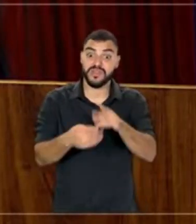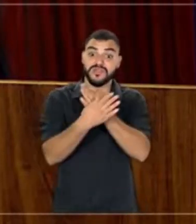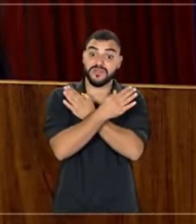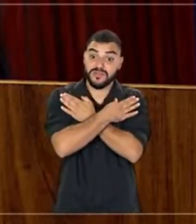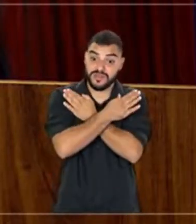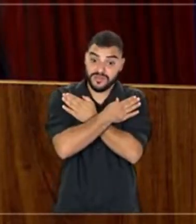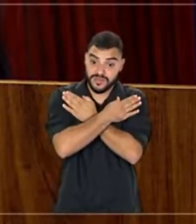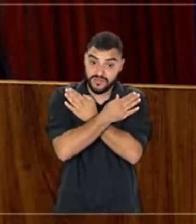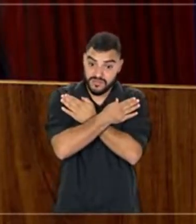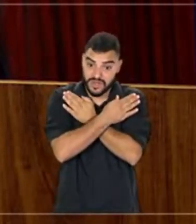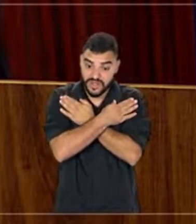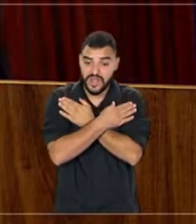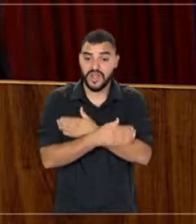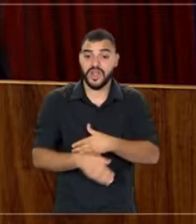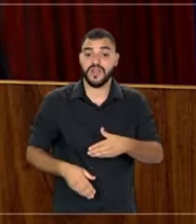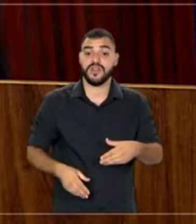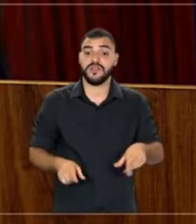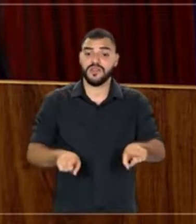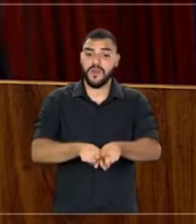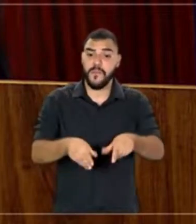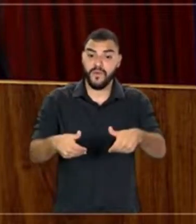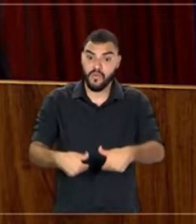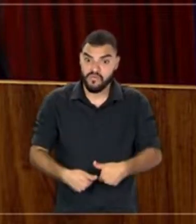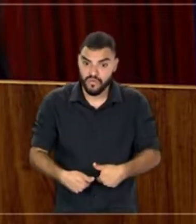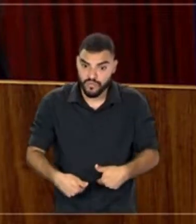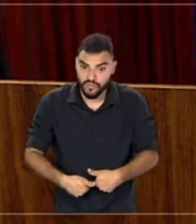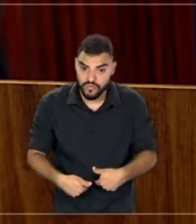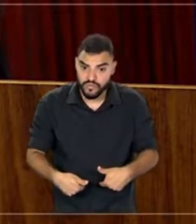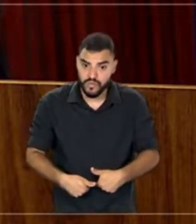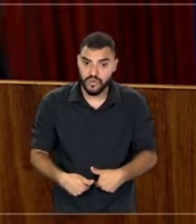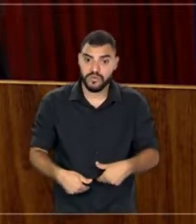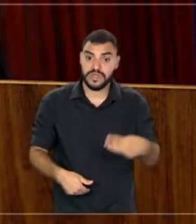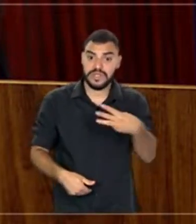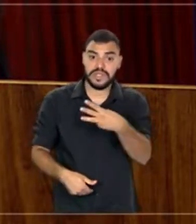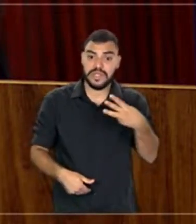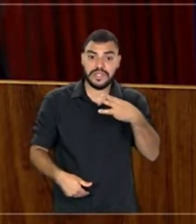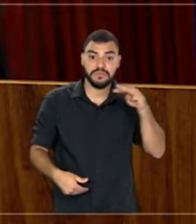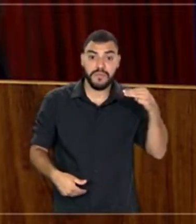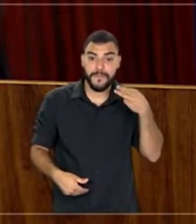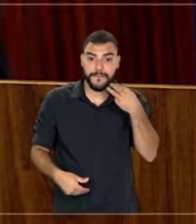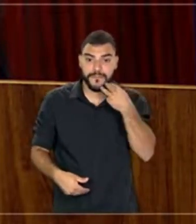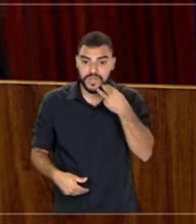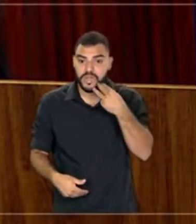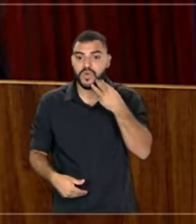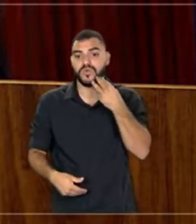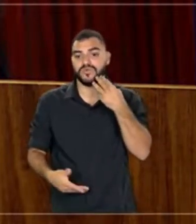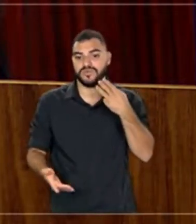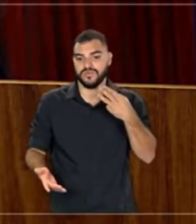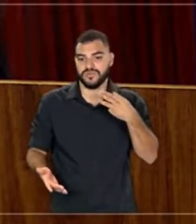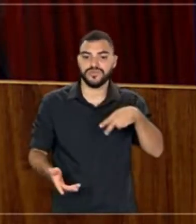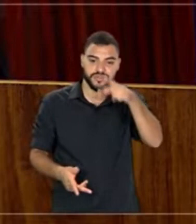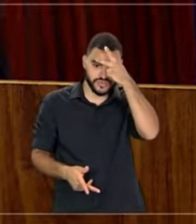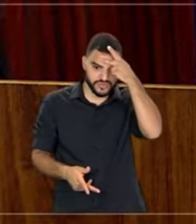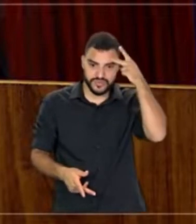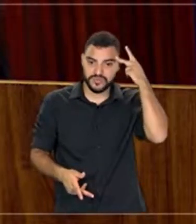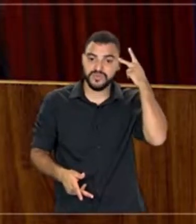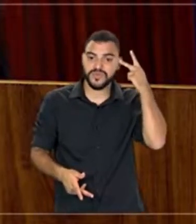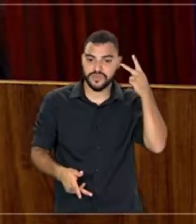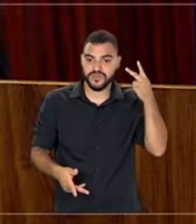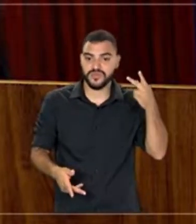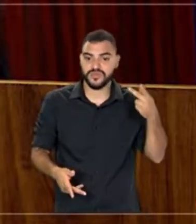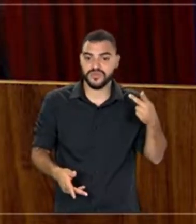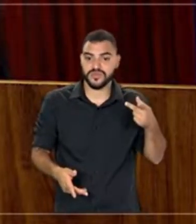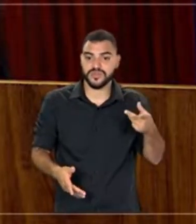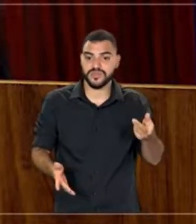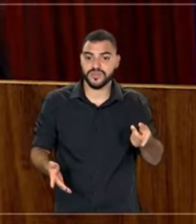e com a fome atingindo mais de 33 milhões de brasileiras e brasileiros, nossos